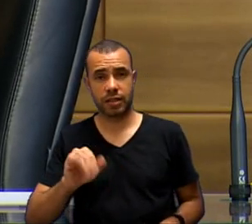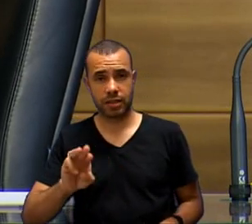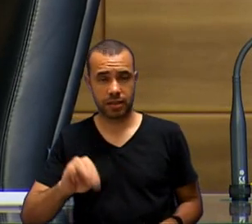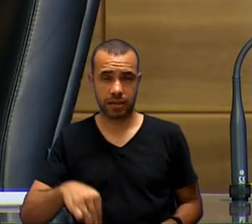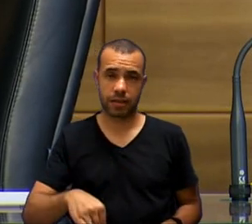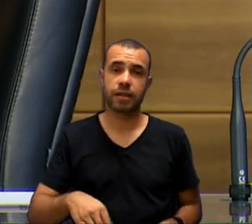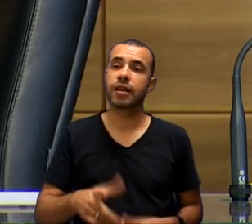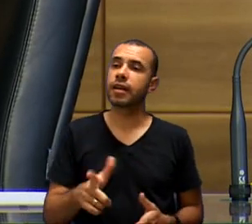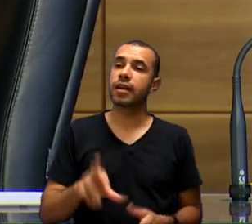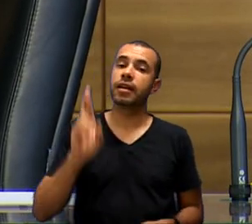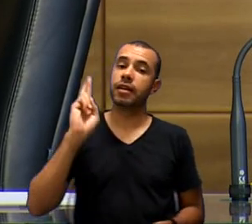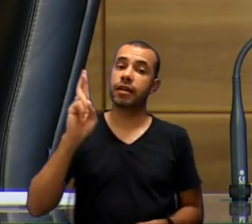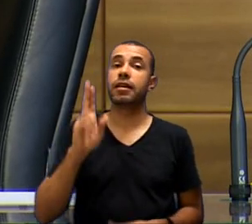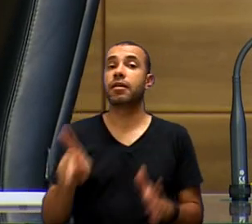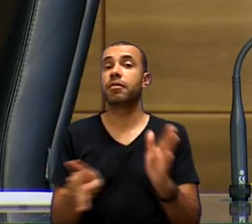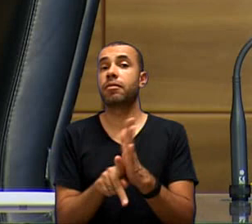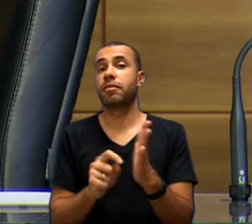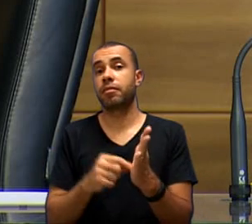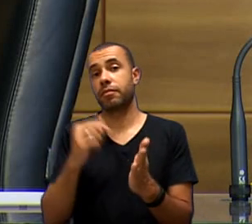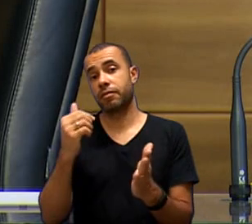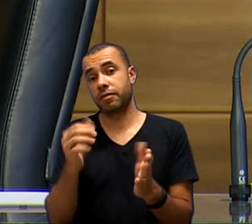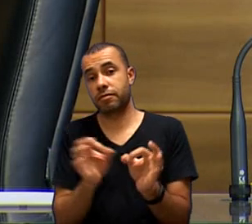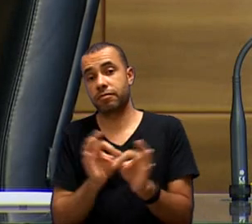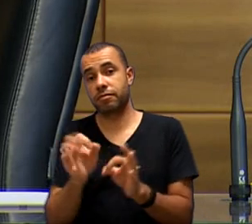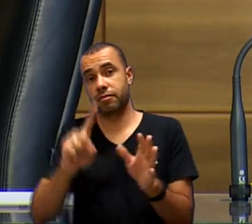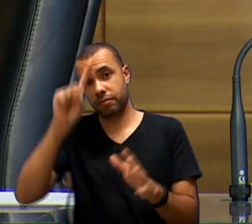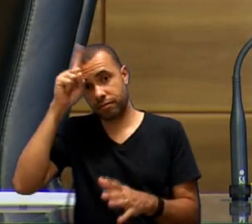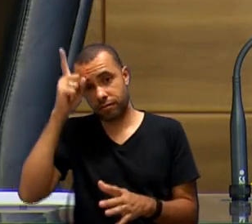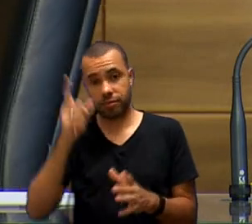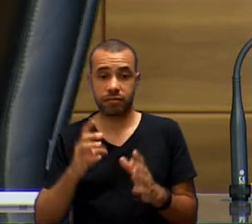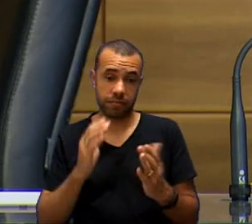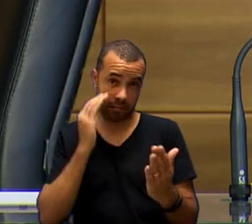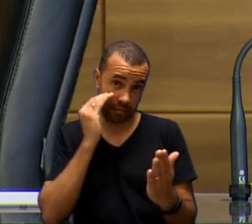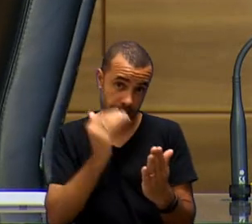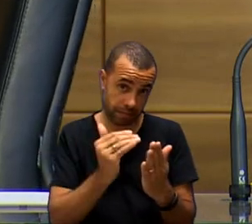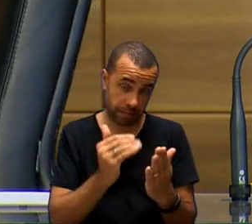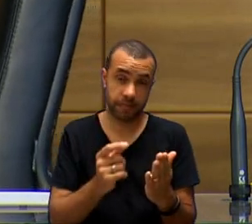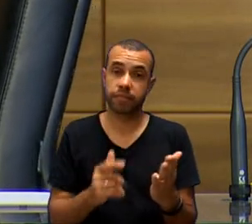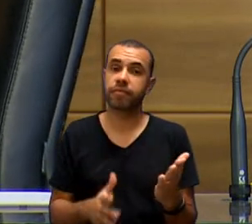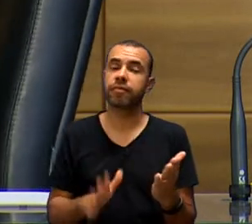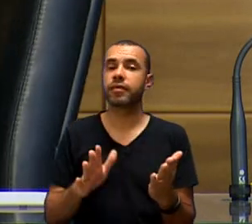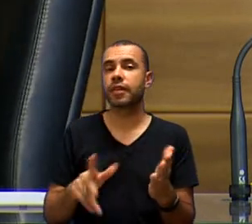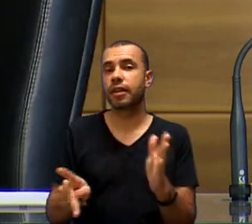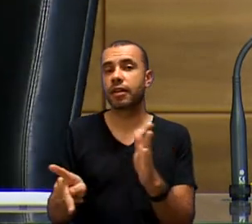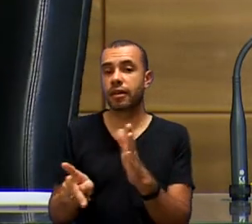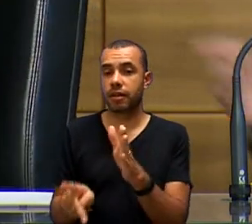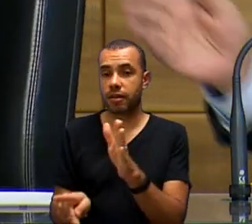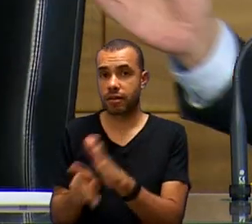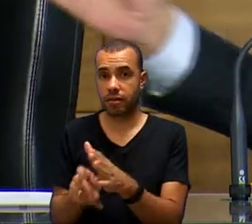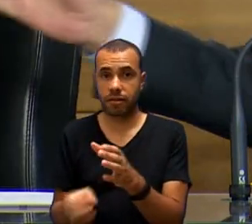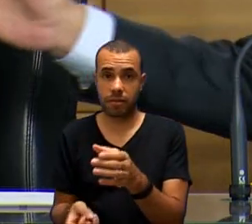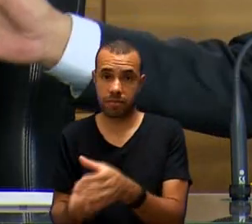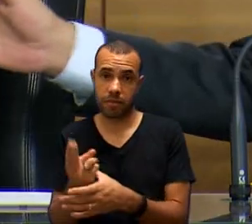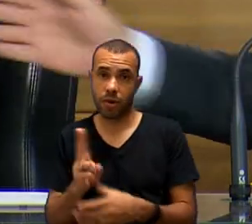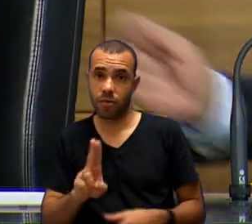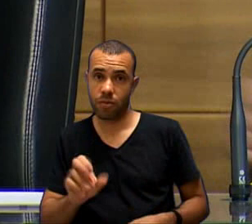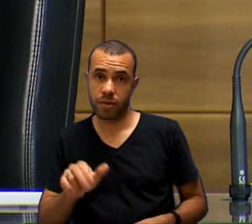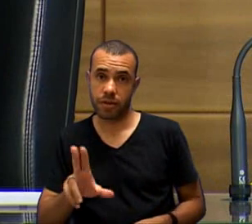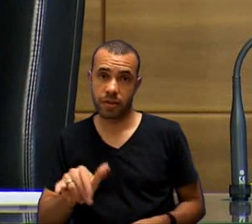alguns projetos, inclusive a unidade especial de projetos, da qual a